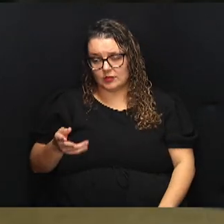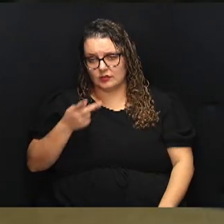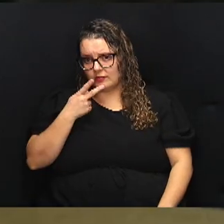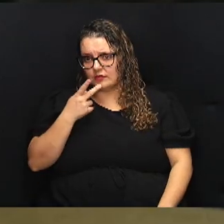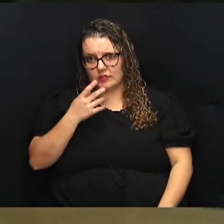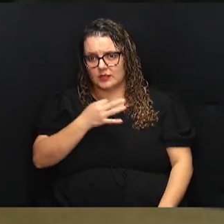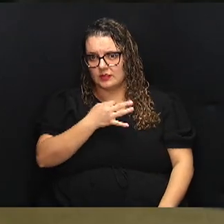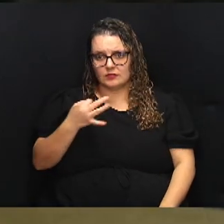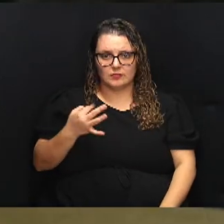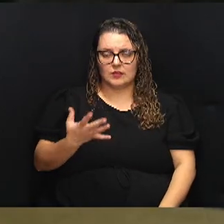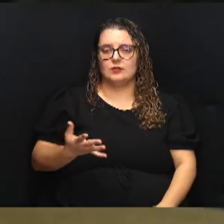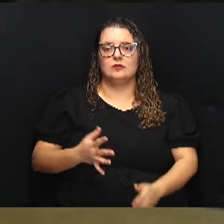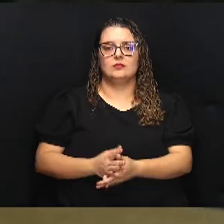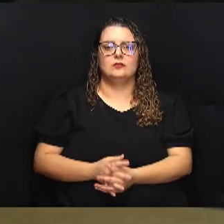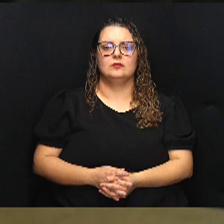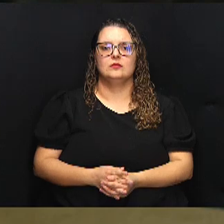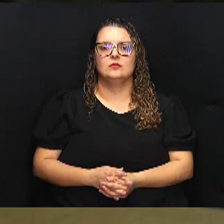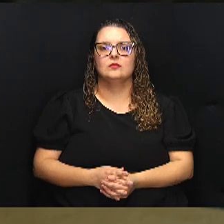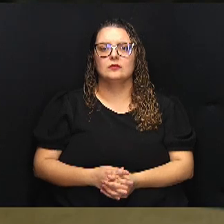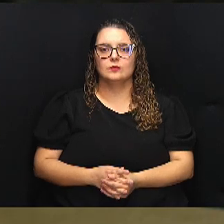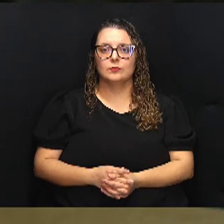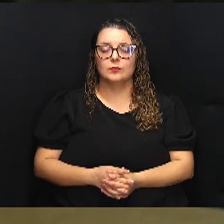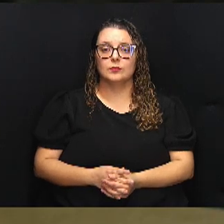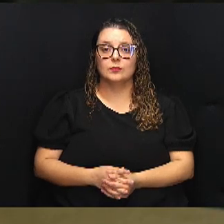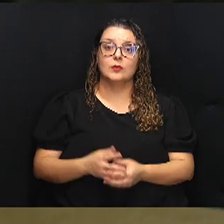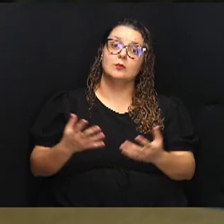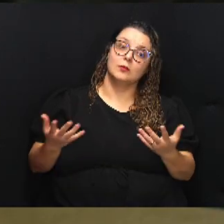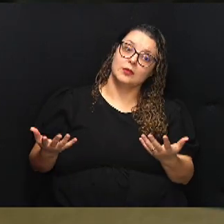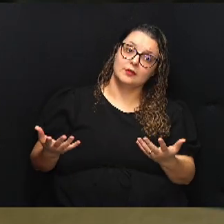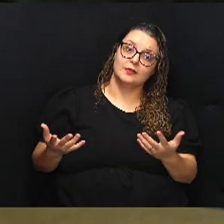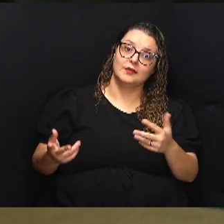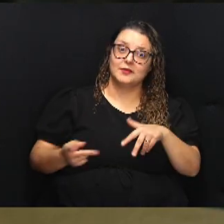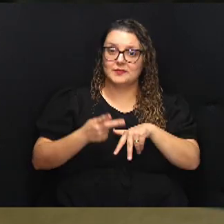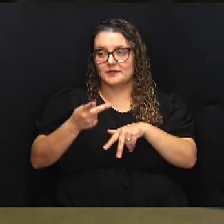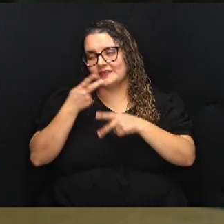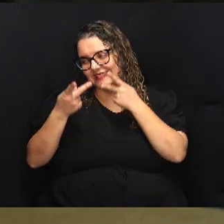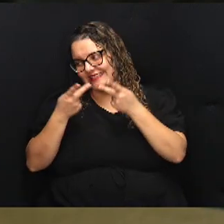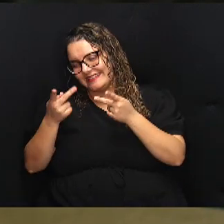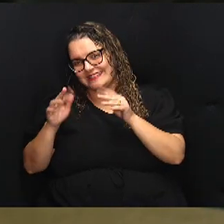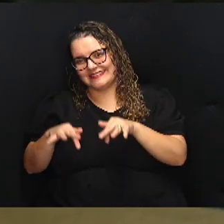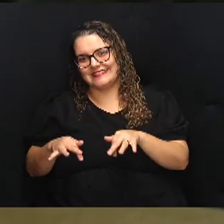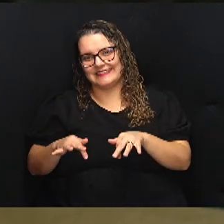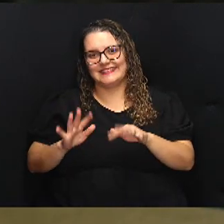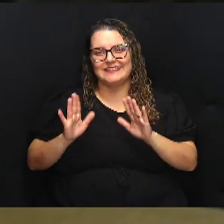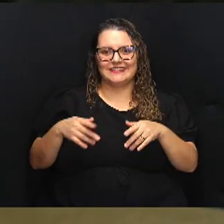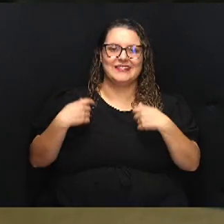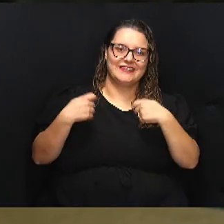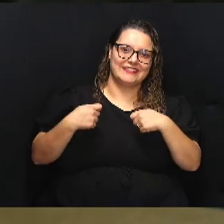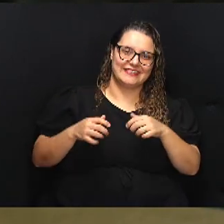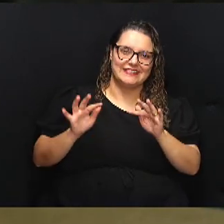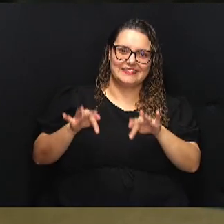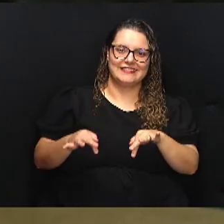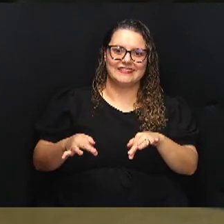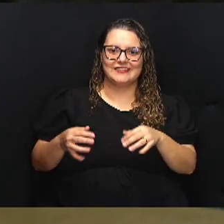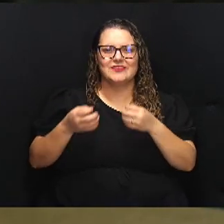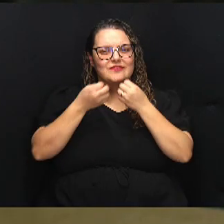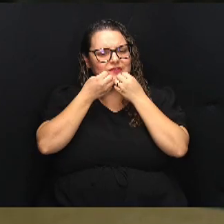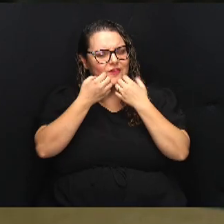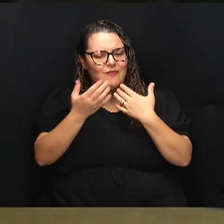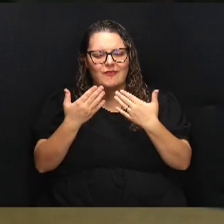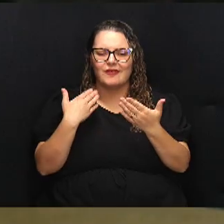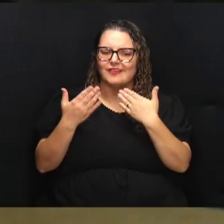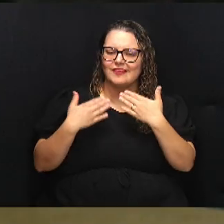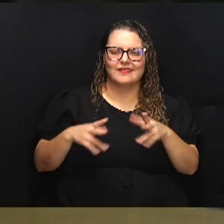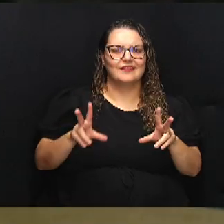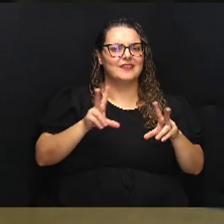ponto especial, magnífico. Bom, considerações finais, o pessoal está avisando que a gente precisa encerrar. Claro. Foi muito bom o nosso bate-papo,